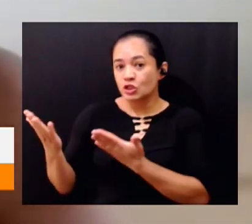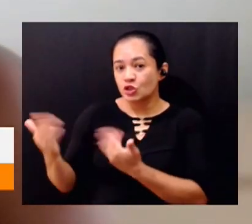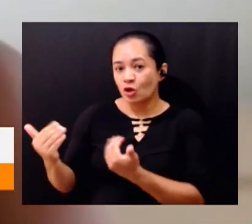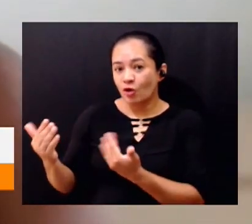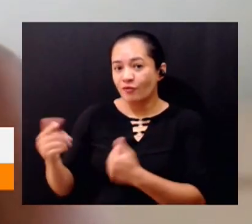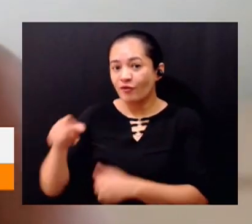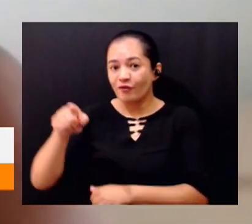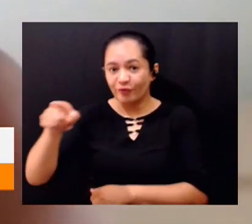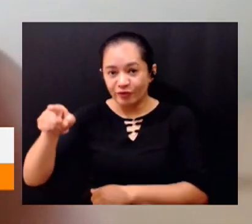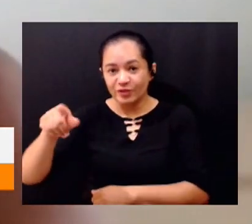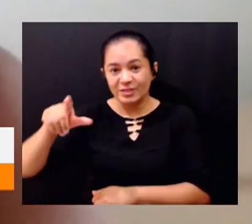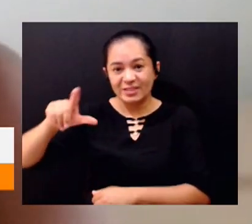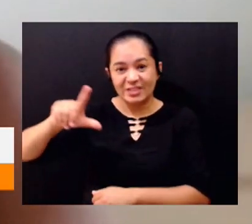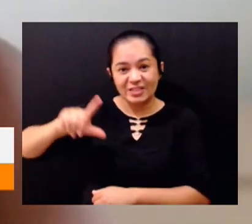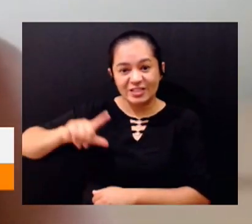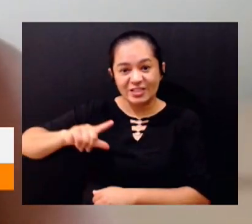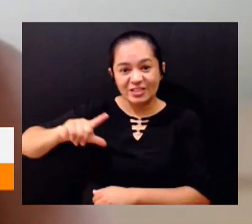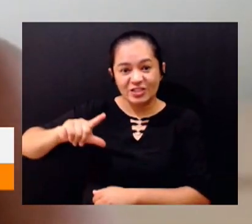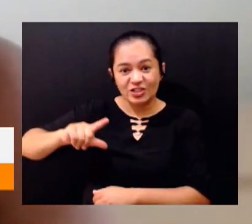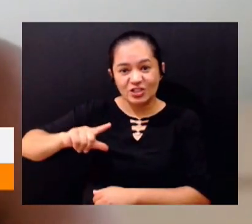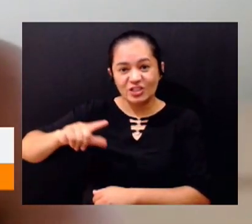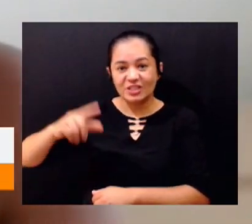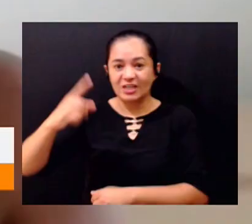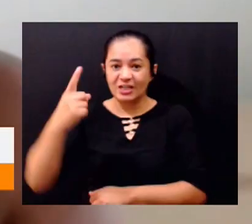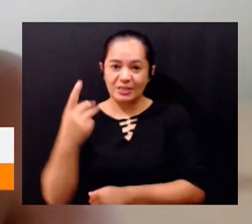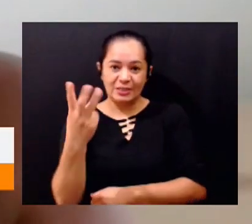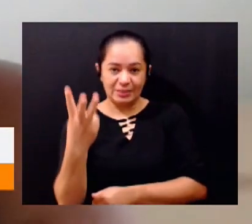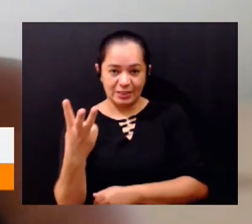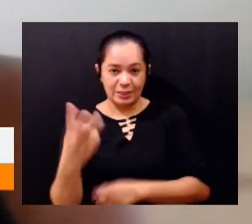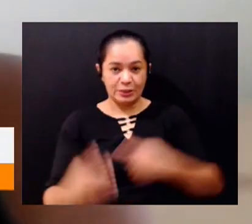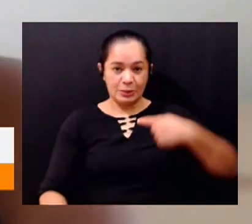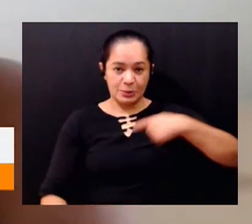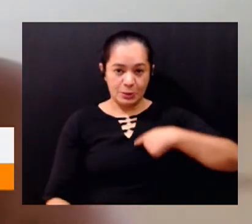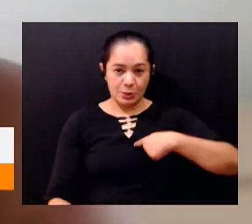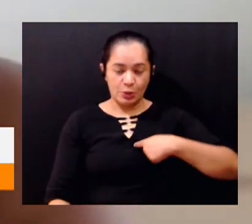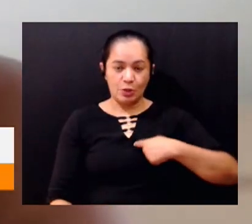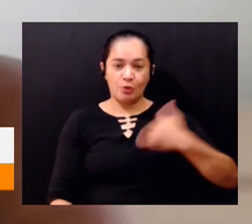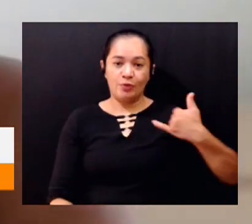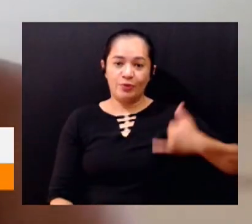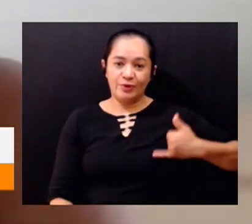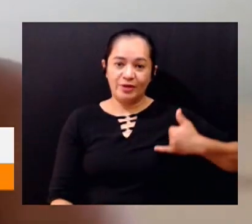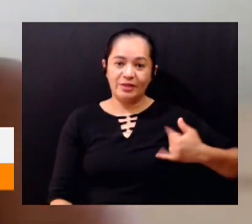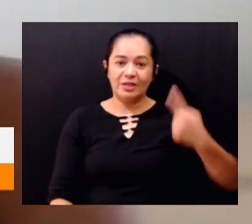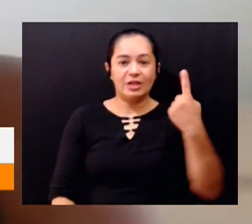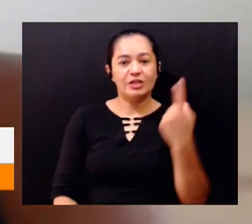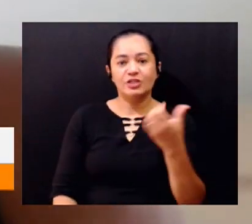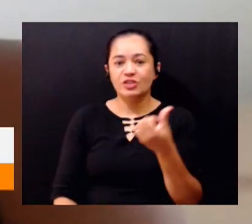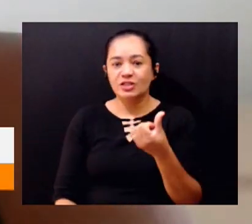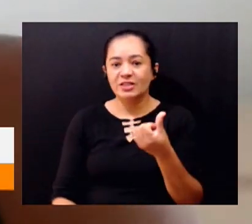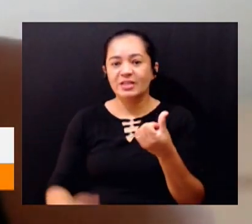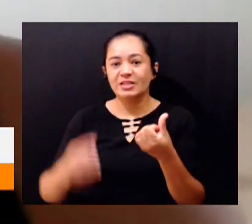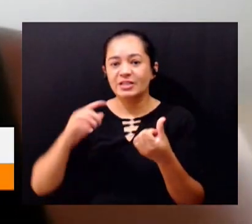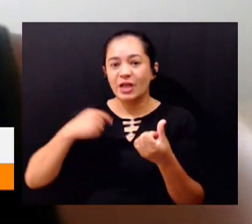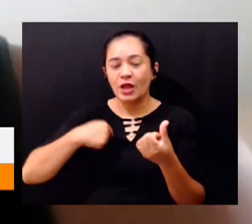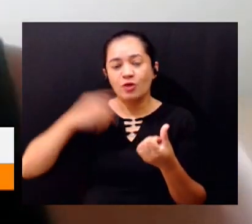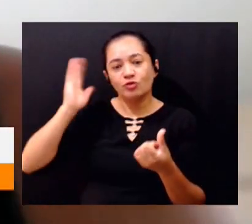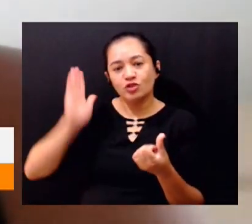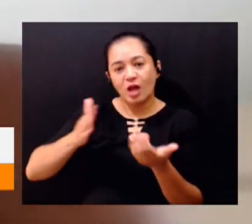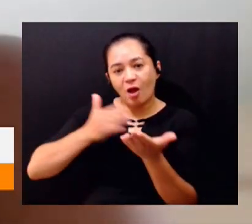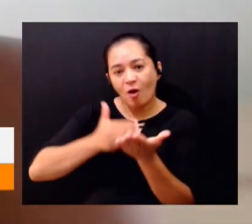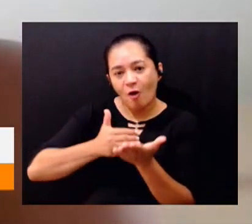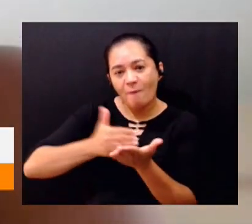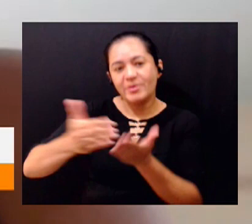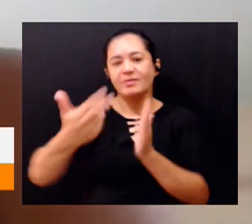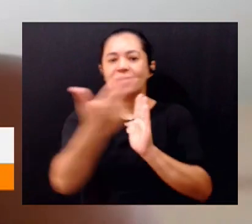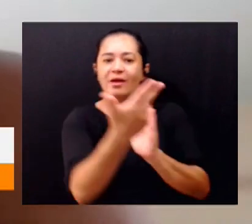13, eu tinha 16. Então, com 16 anos, eu comecei a desenhar os Trapalhões e